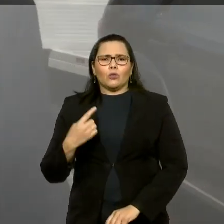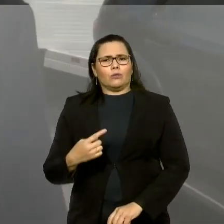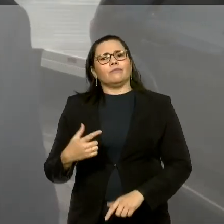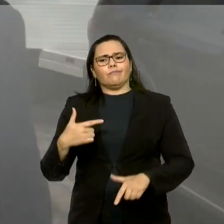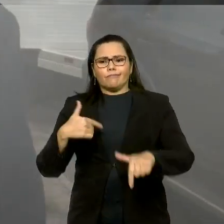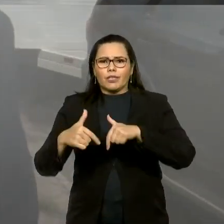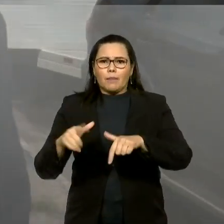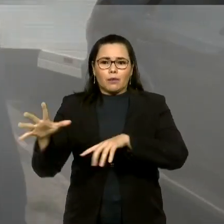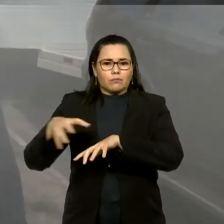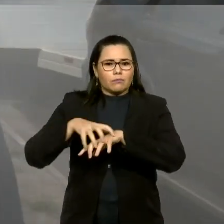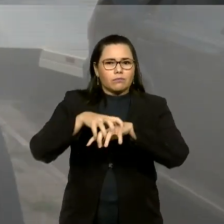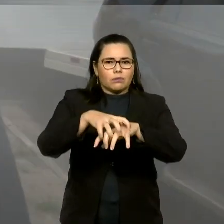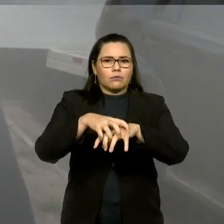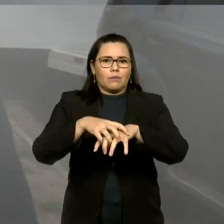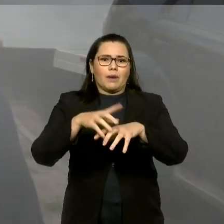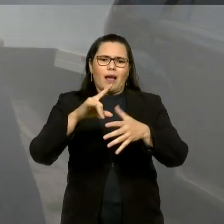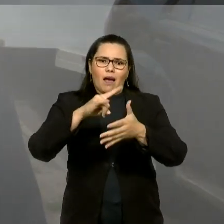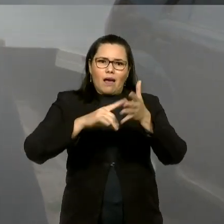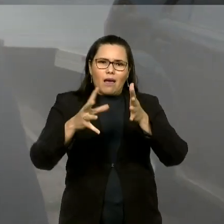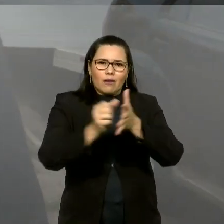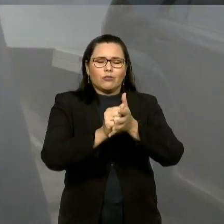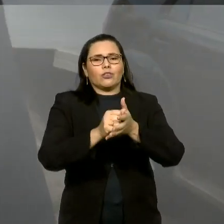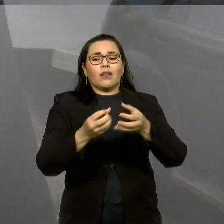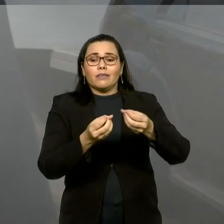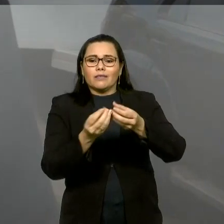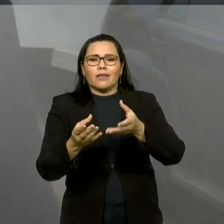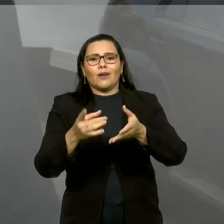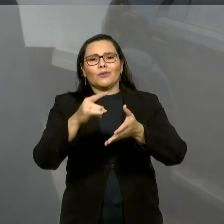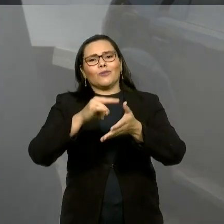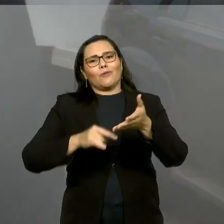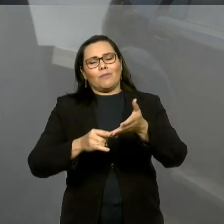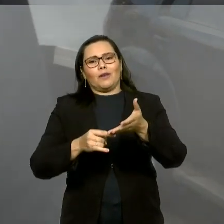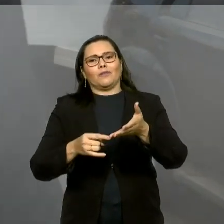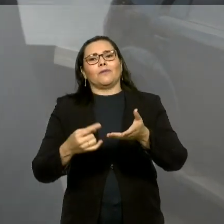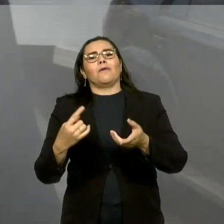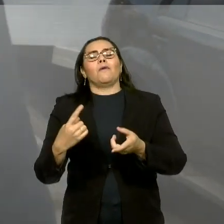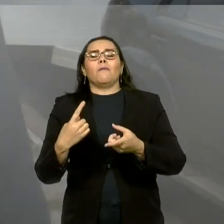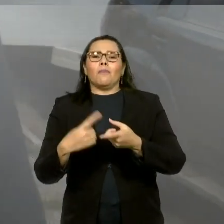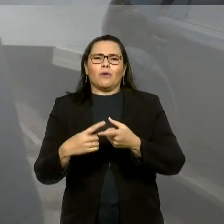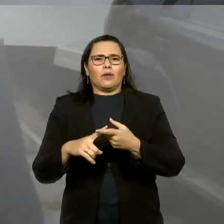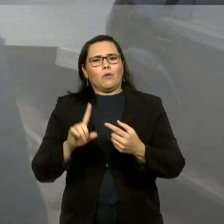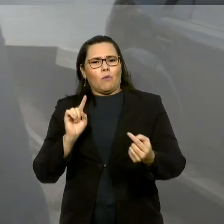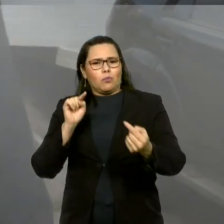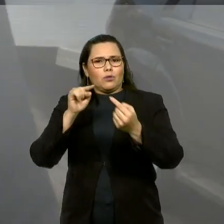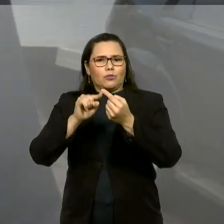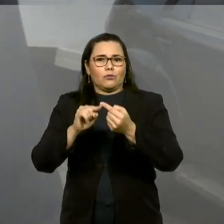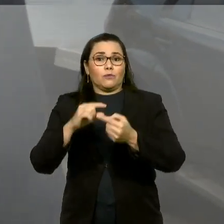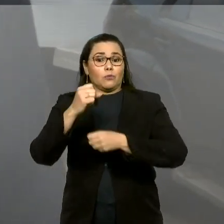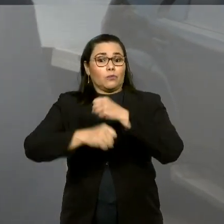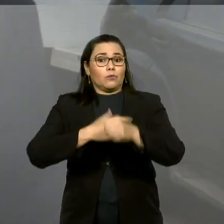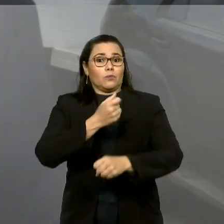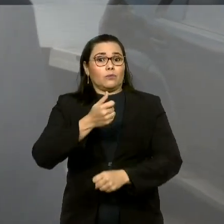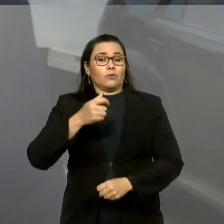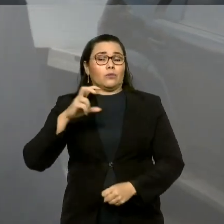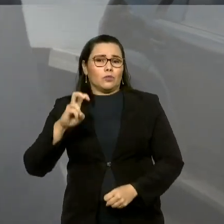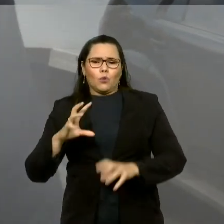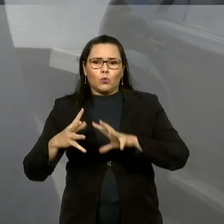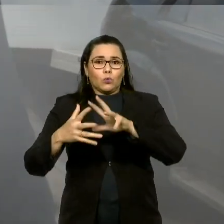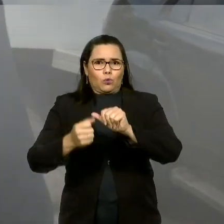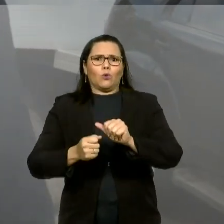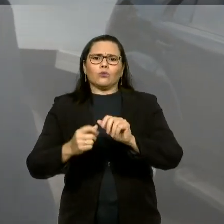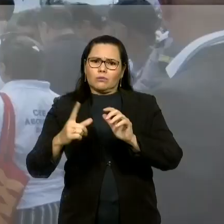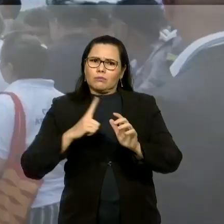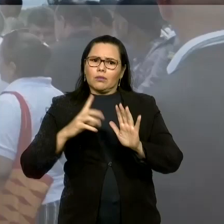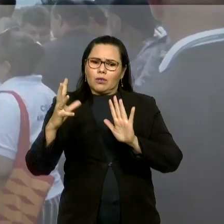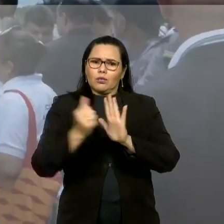trabalho de entregar esse documento a esse cidadão para que nenhum né a nossa meta é no ano que vem que nenhum maranhense nasça sem